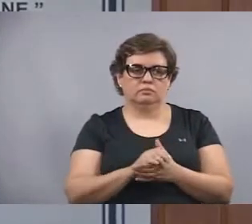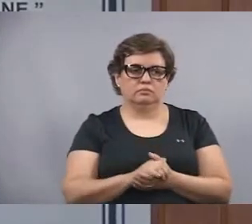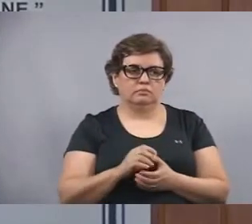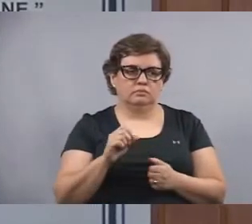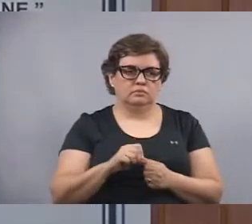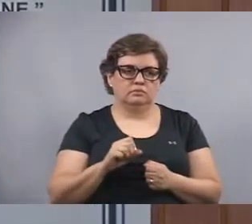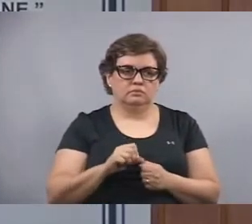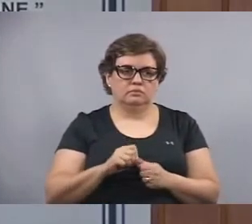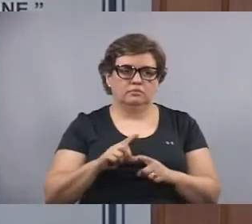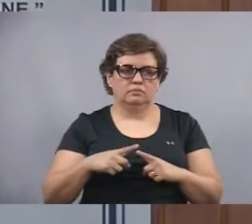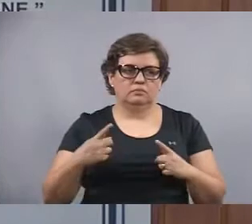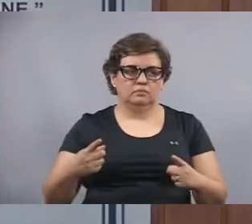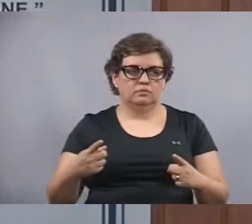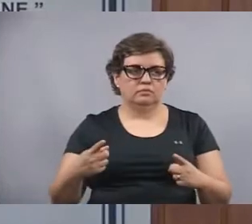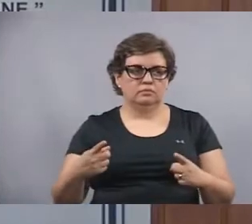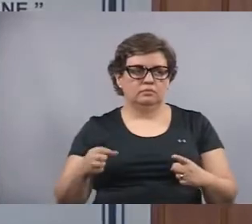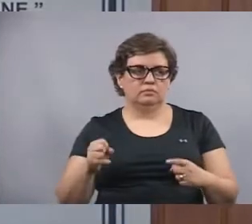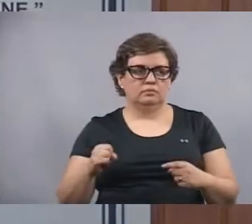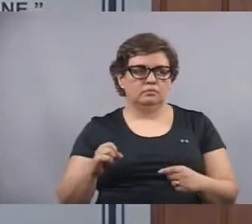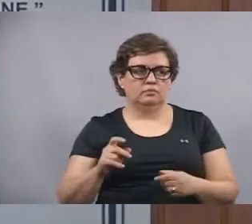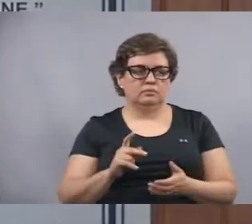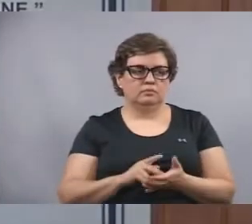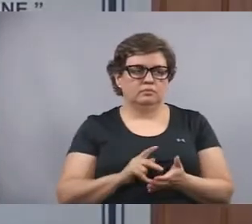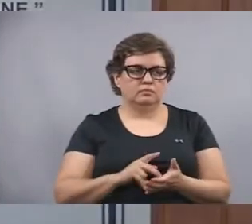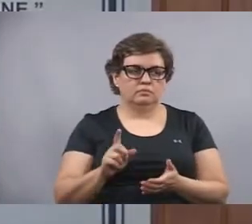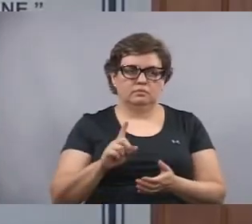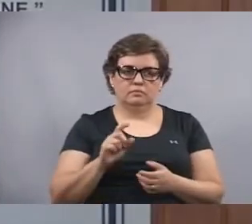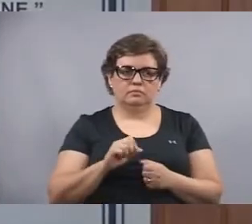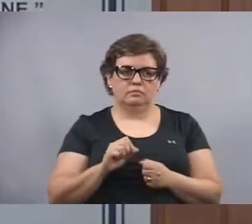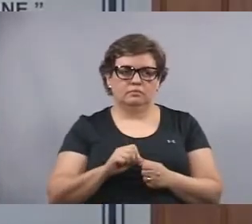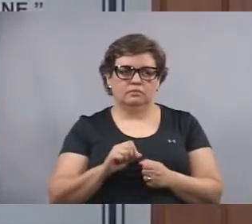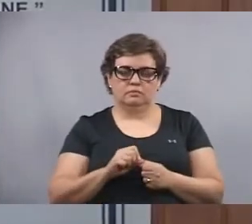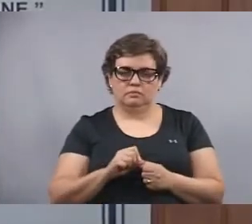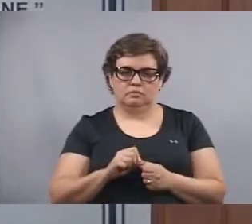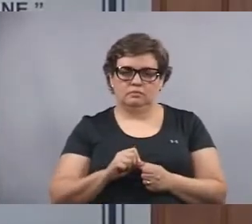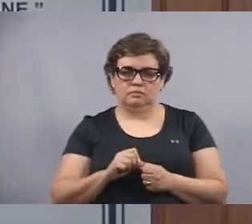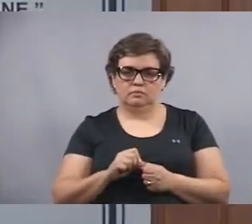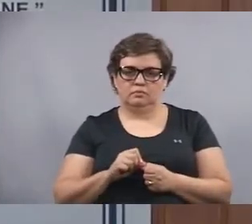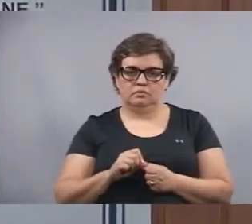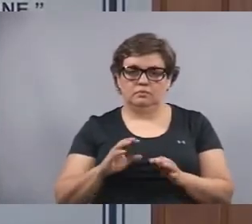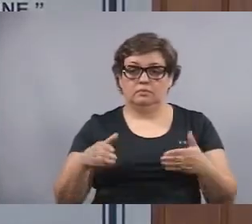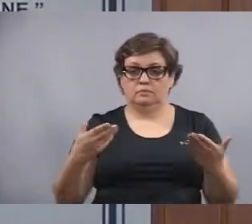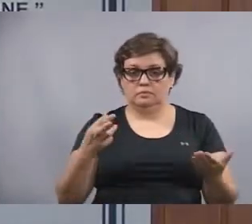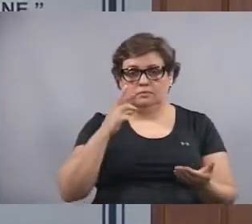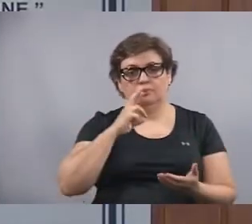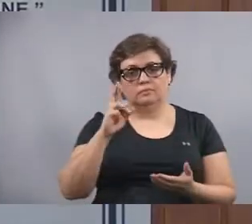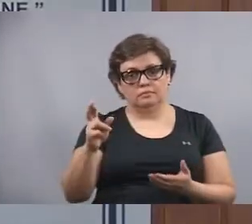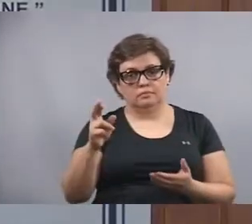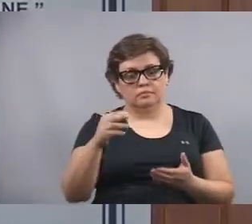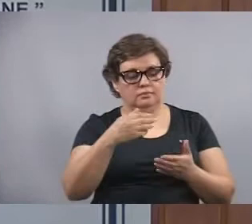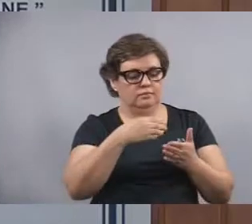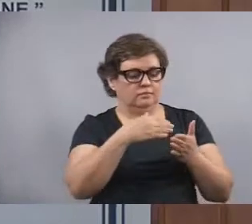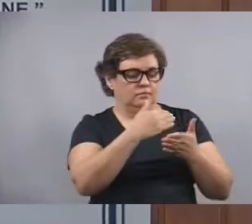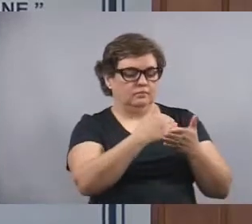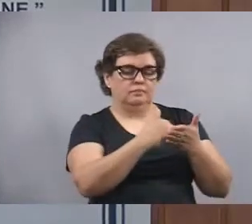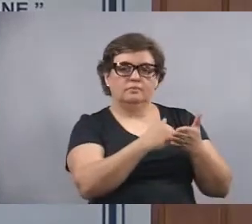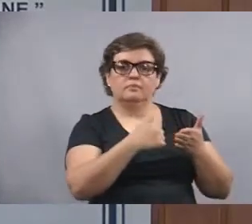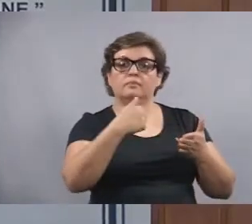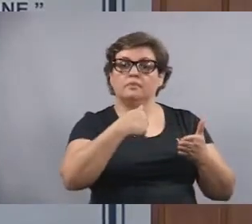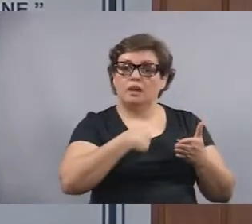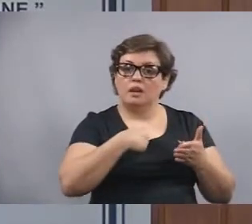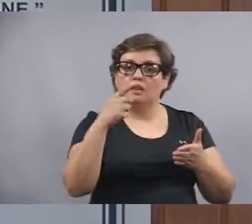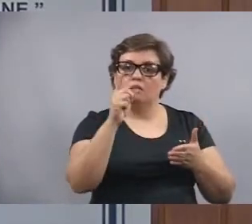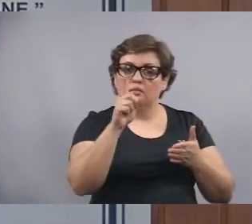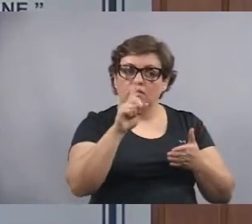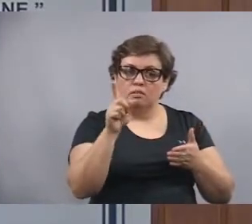posicionou. Agora, se de fato não vai fazer, se de fato não vai fazer, que responda no requerimento, eu